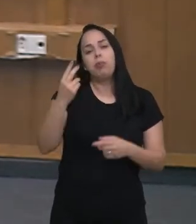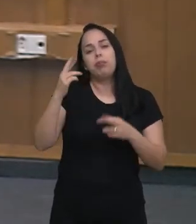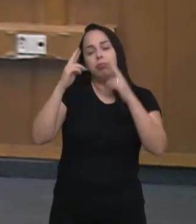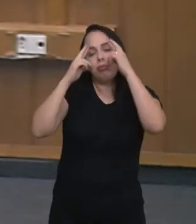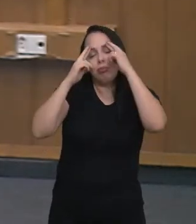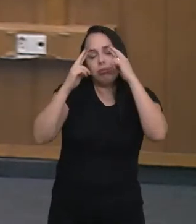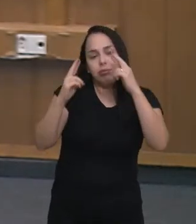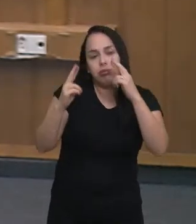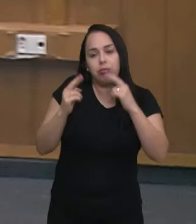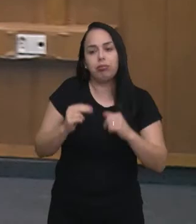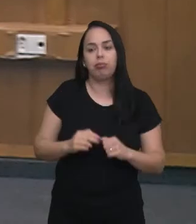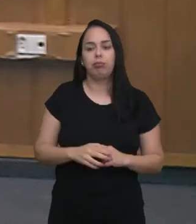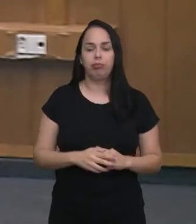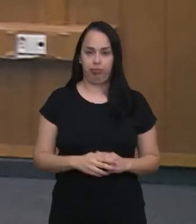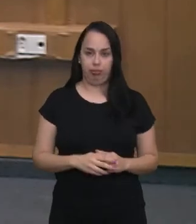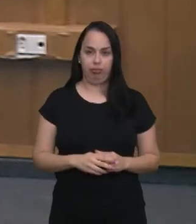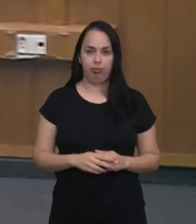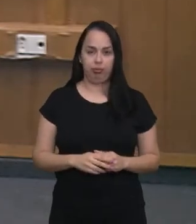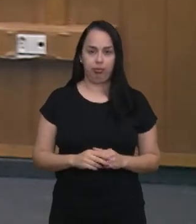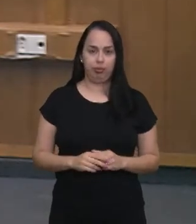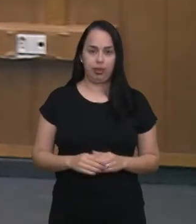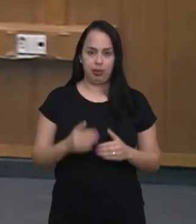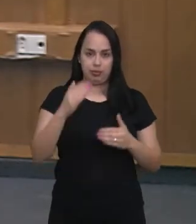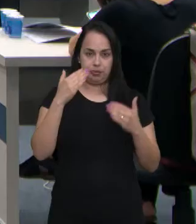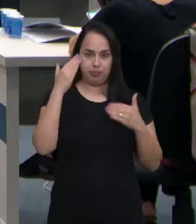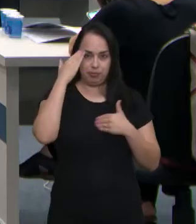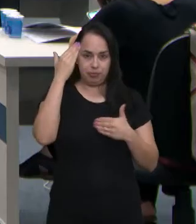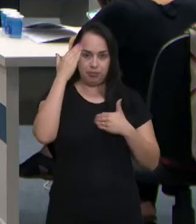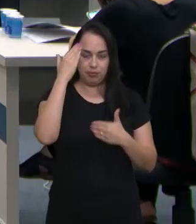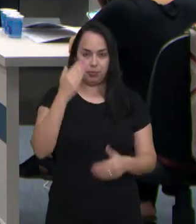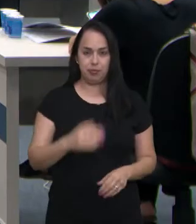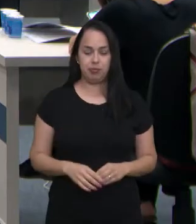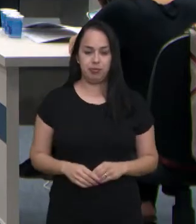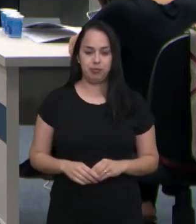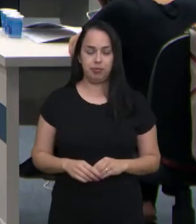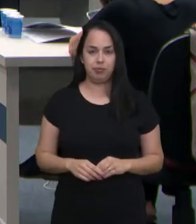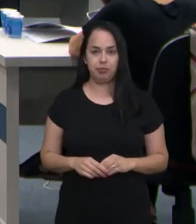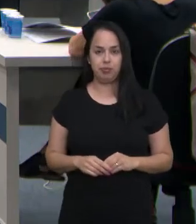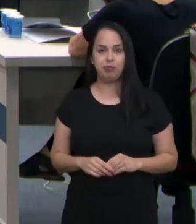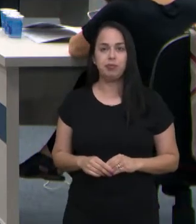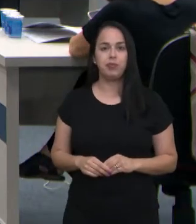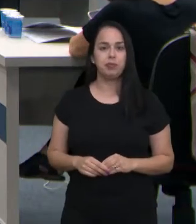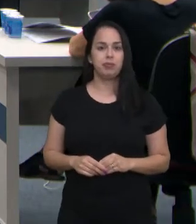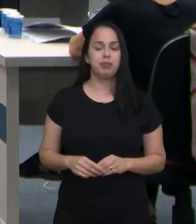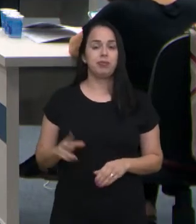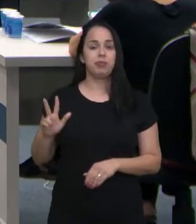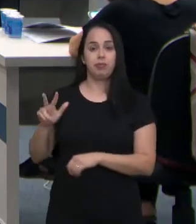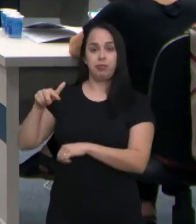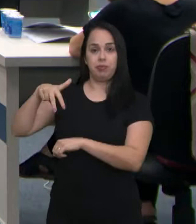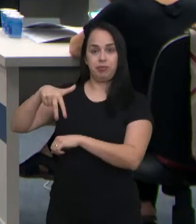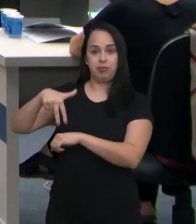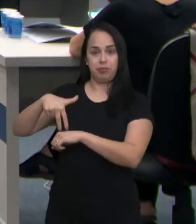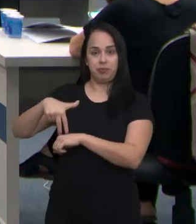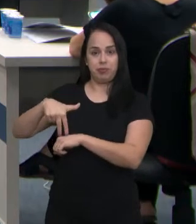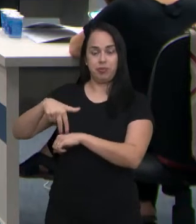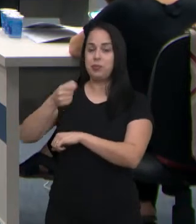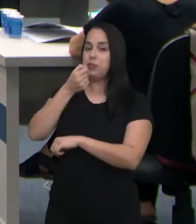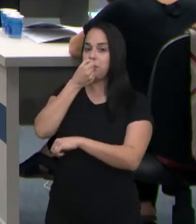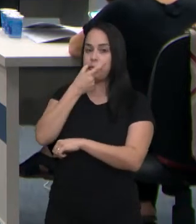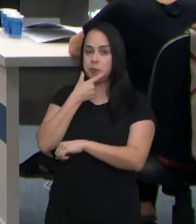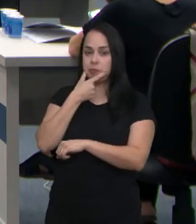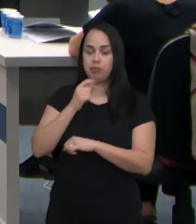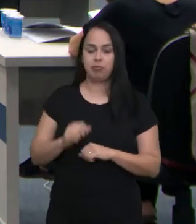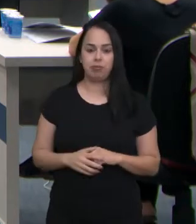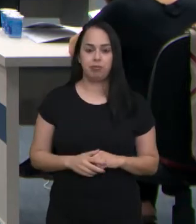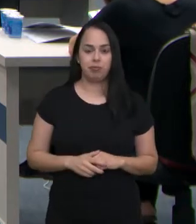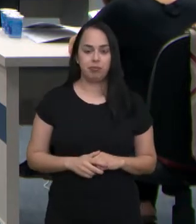sentimentos e conforto para a família toda. Obrigado, presidente. Com a palavra, o vereador Roberto Deleve. Ele quer